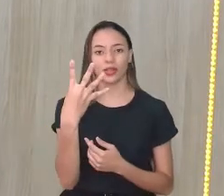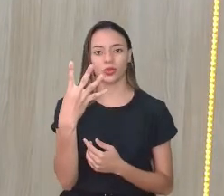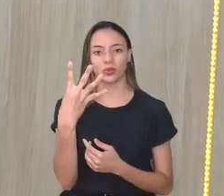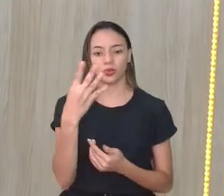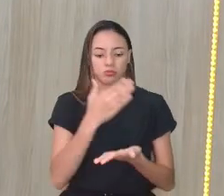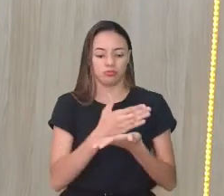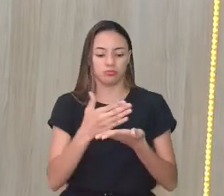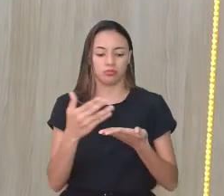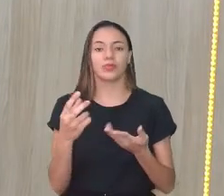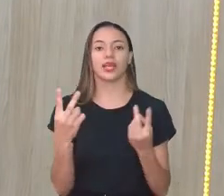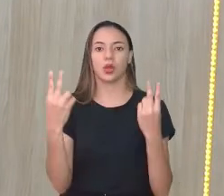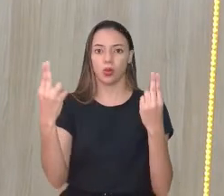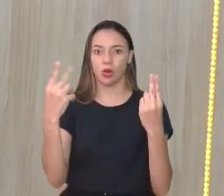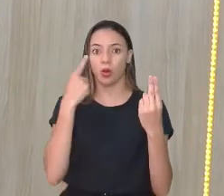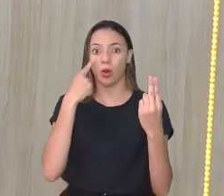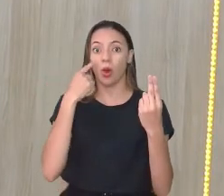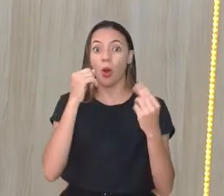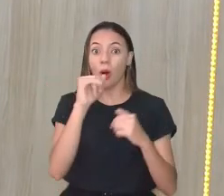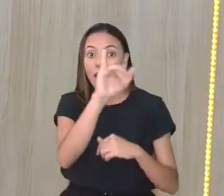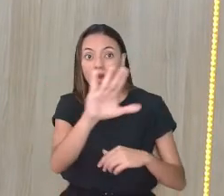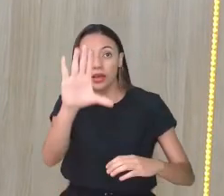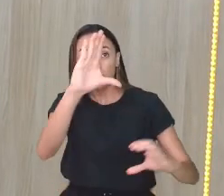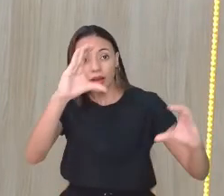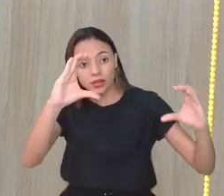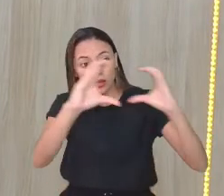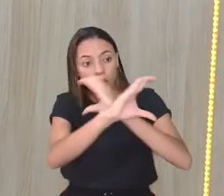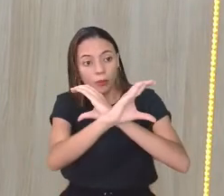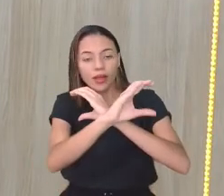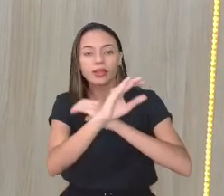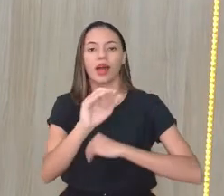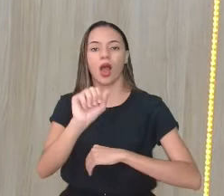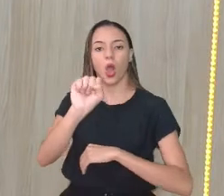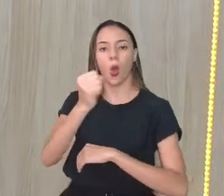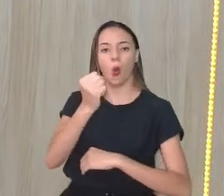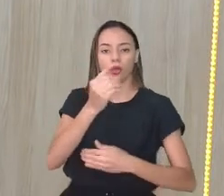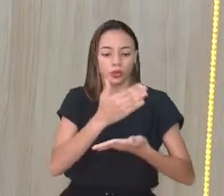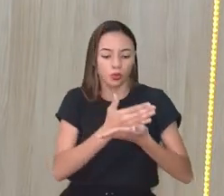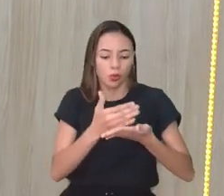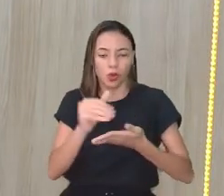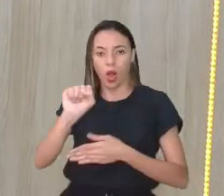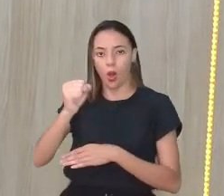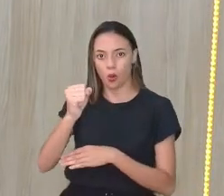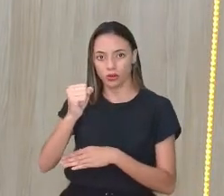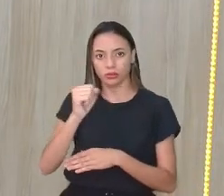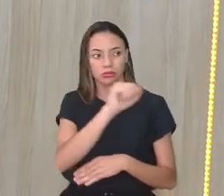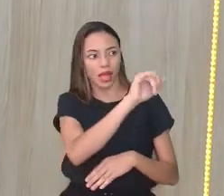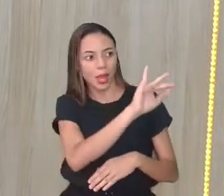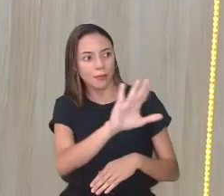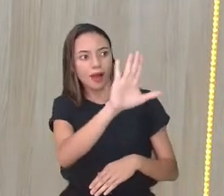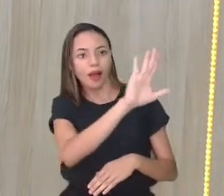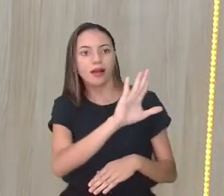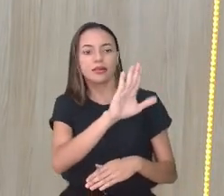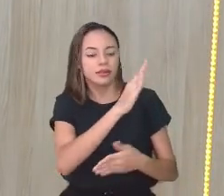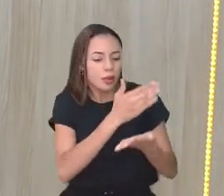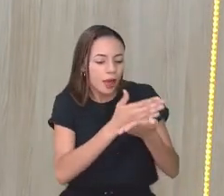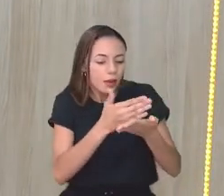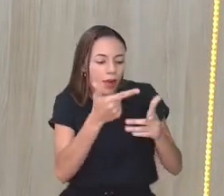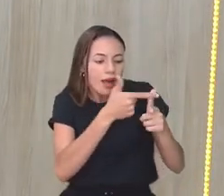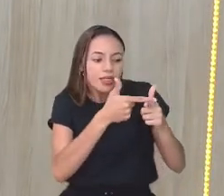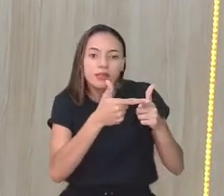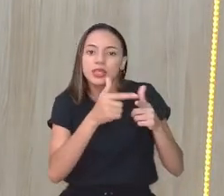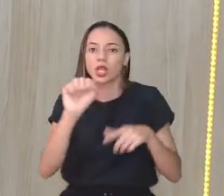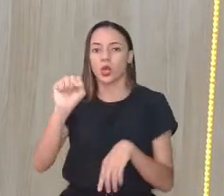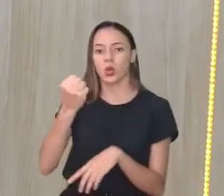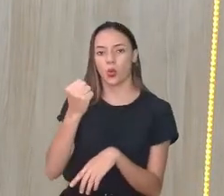A figura toda foi dividida em 8 partes. A figura toda aqui foi dividida em